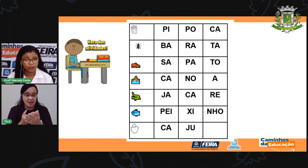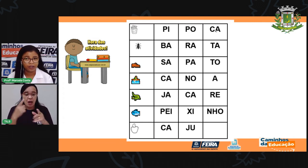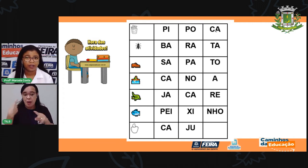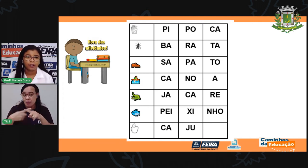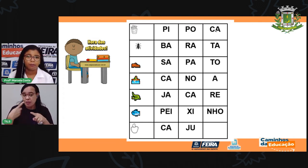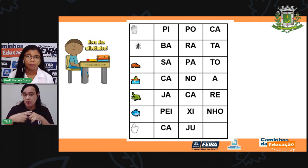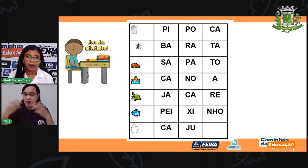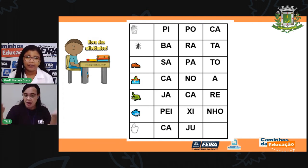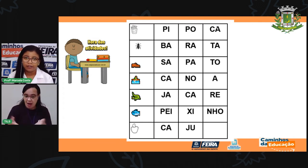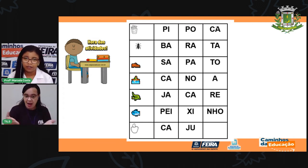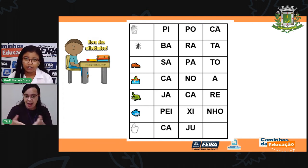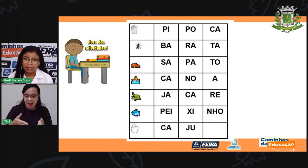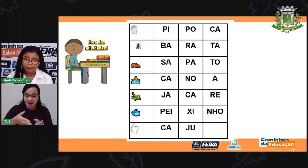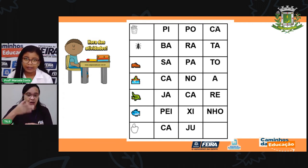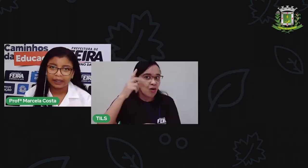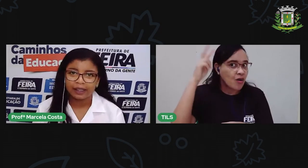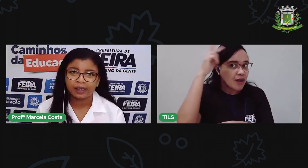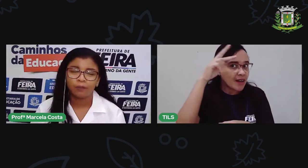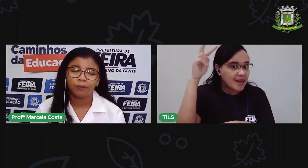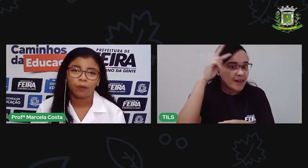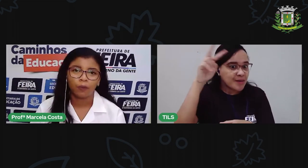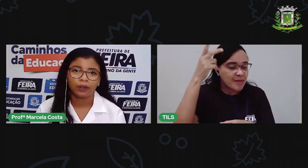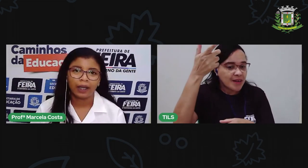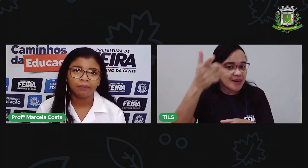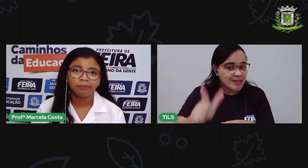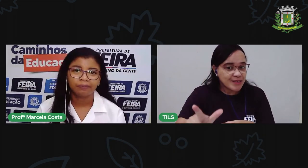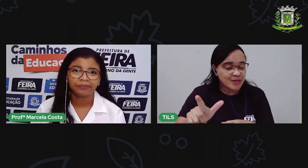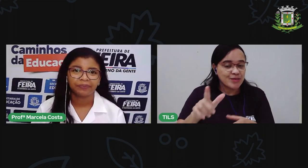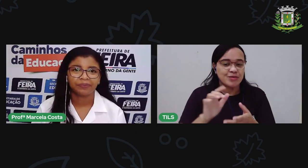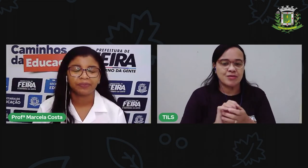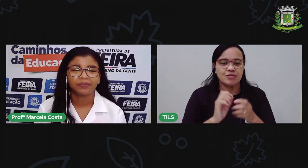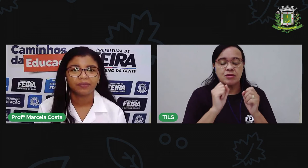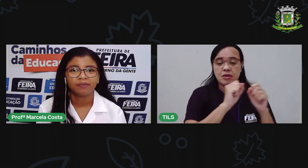hoje Para isso eu vou tirar a apresentação um pouco Tá?